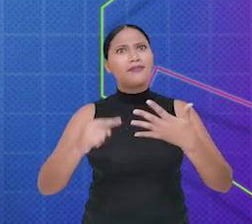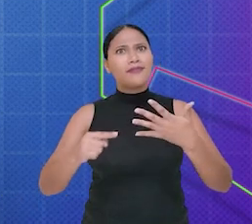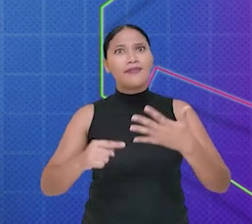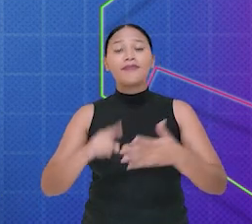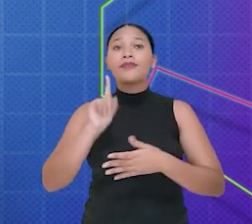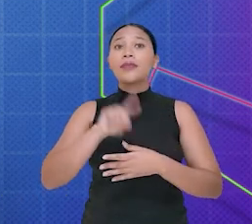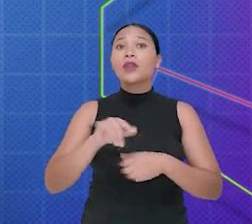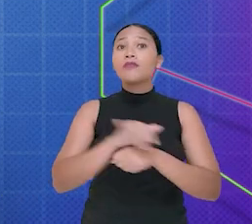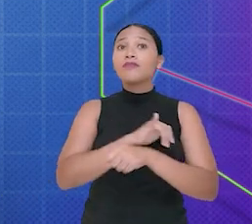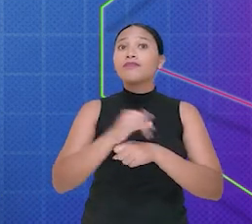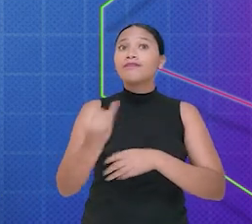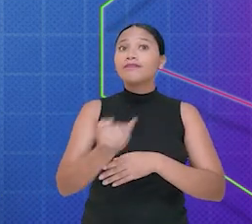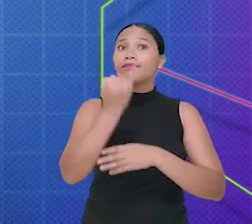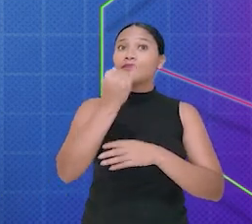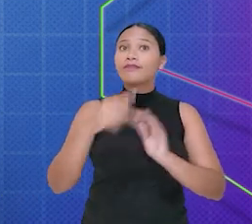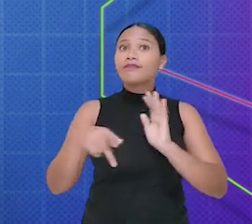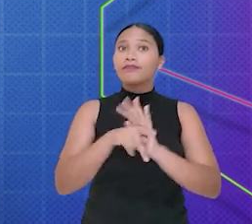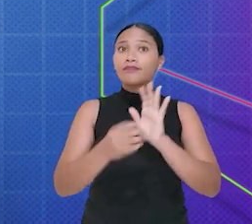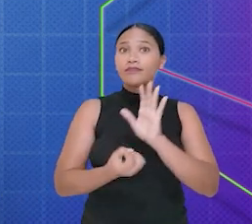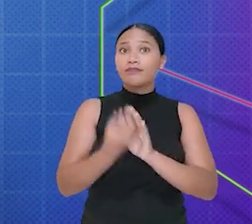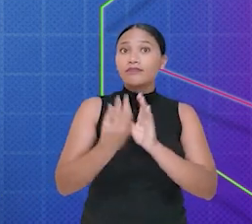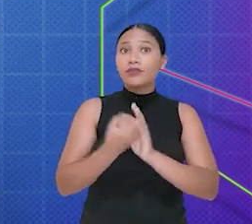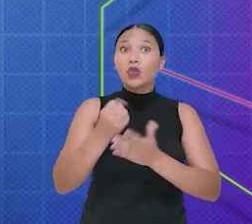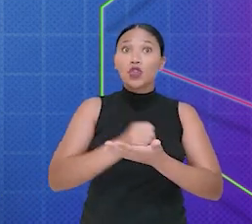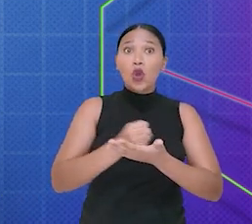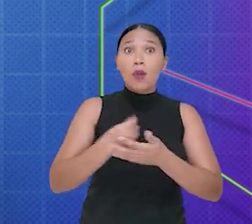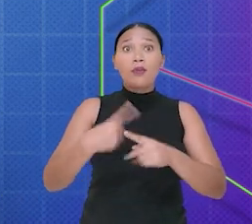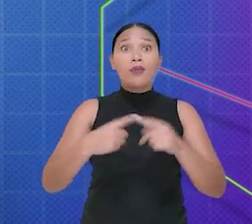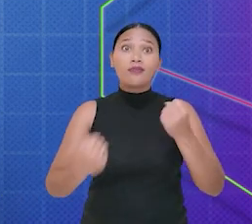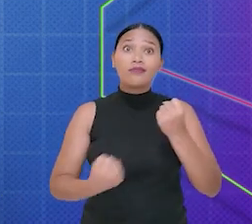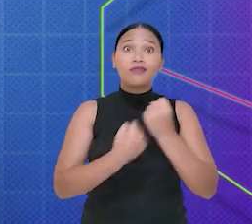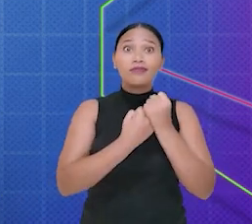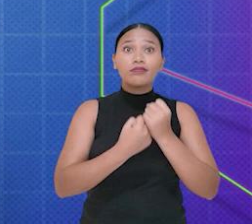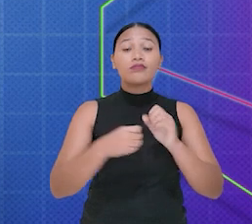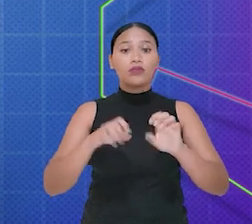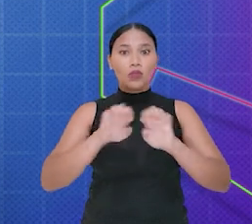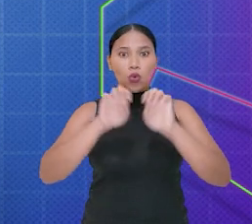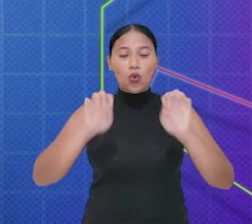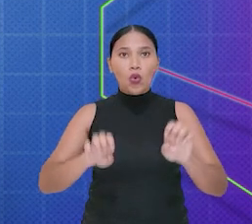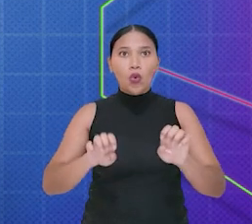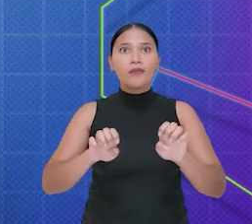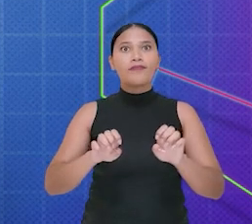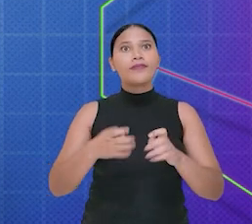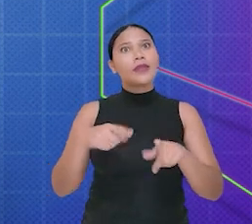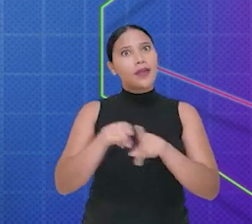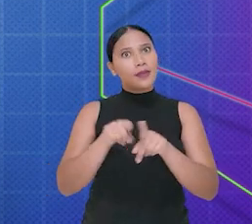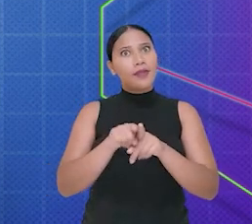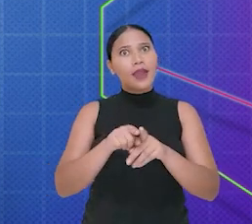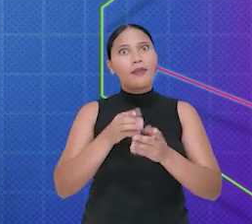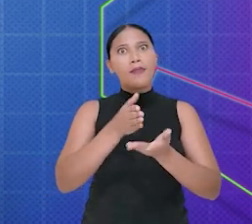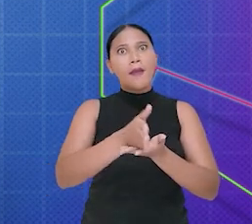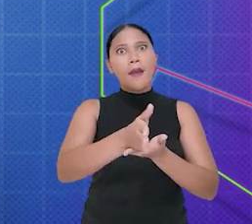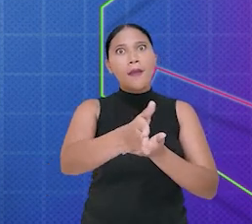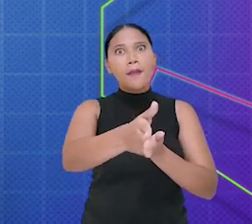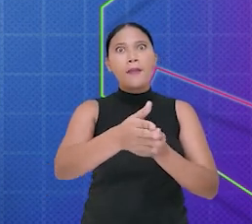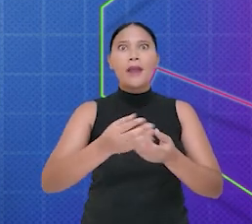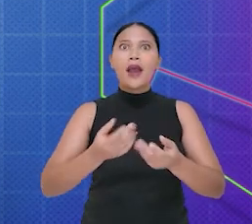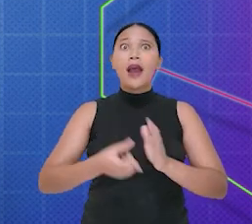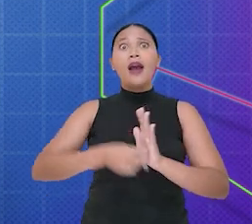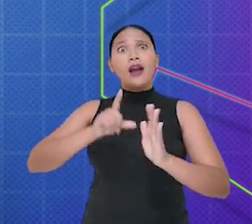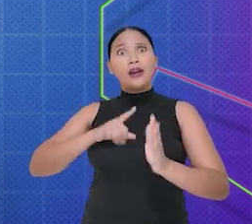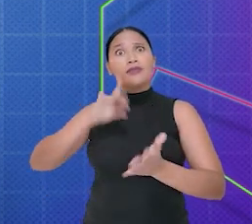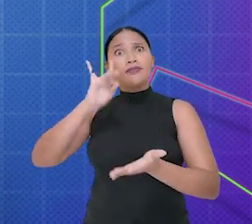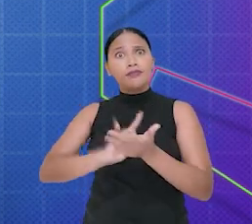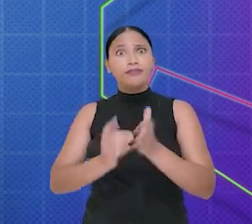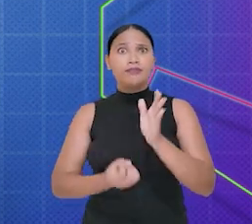mais. Ele é uma ferramenta crucial na produção de jogos porque ajuda a estabelecer o escopo, o enredo e a direção do jogo antes